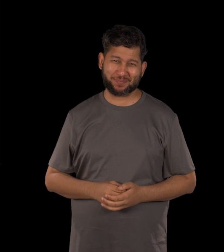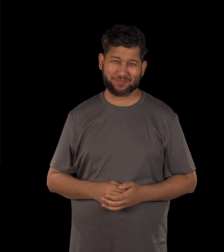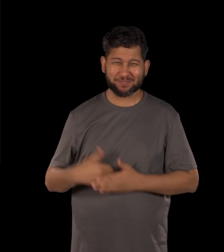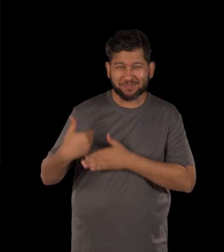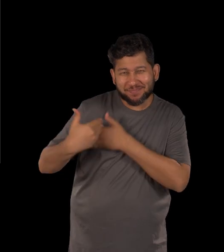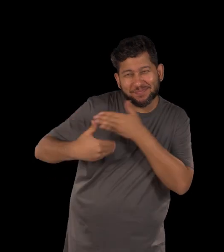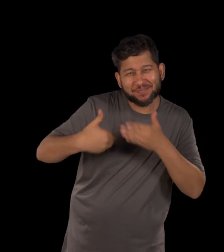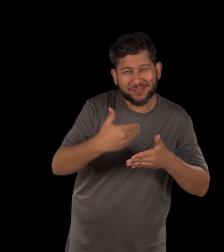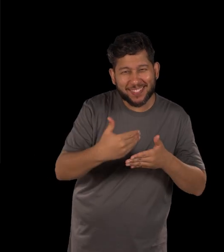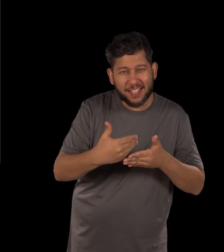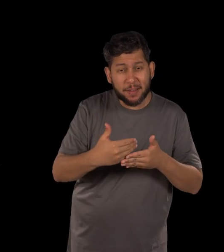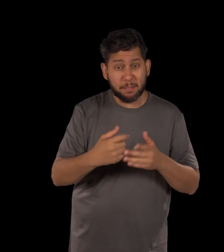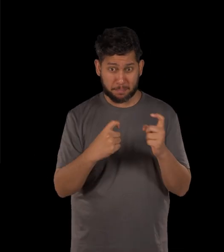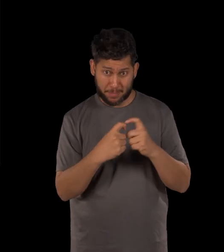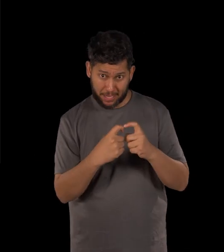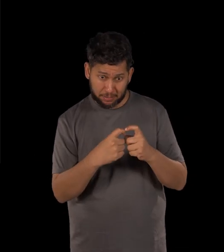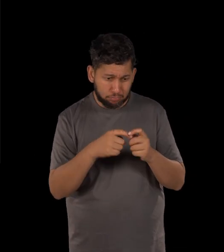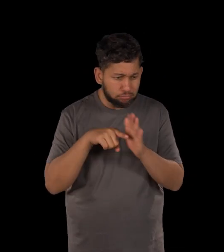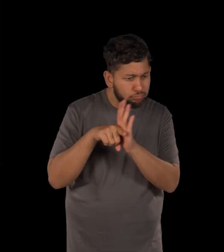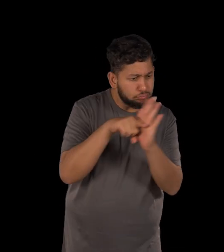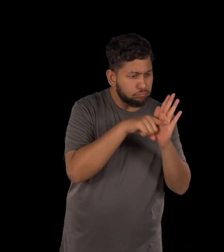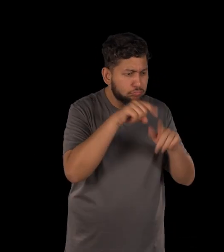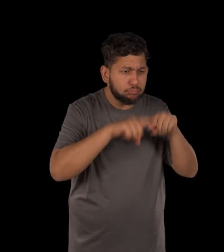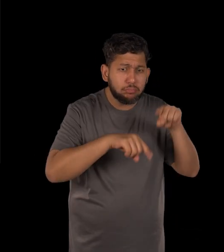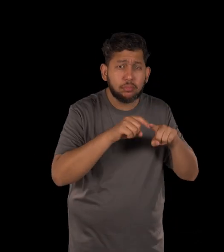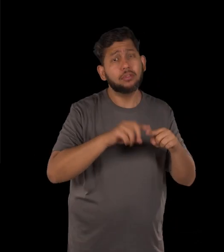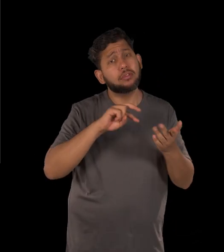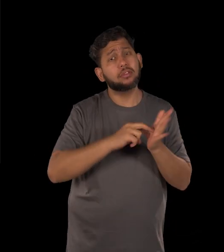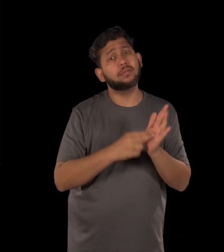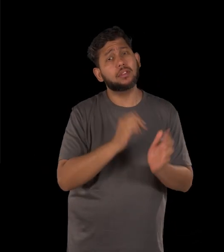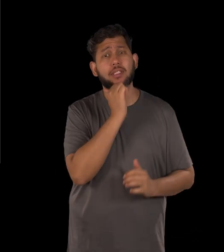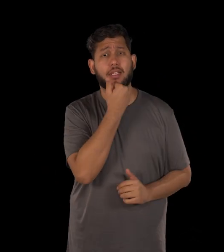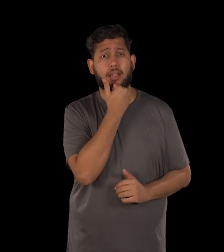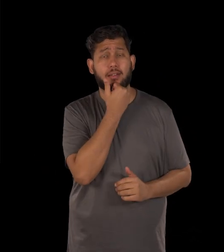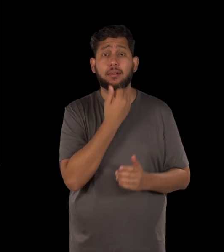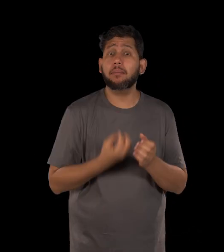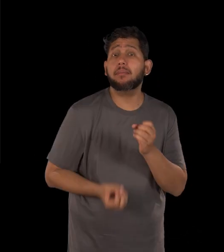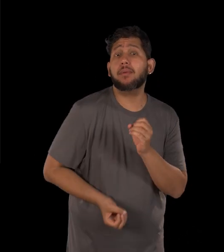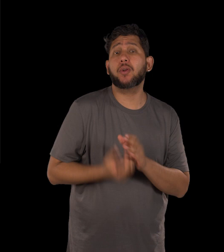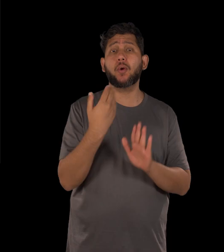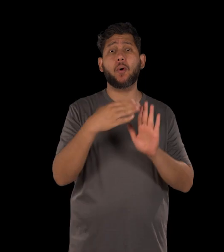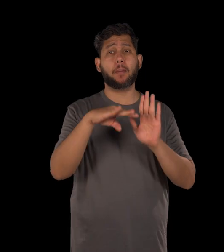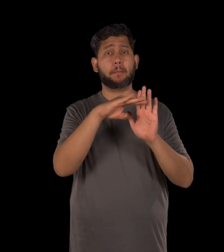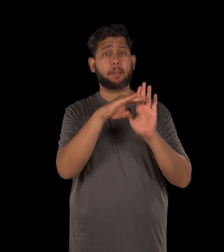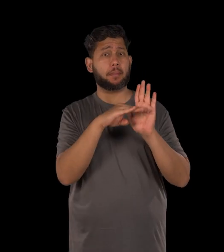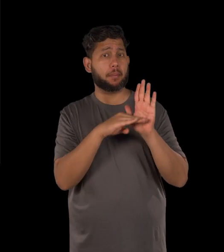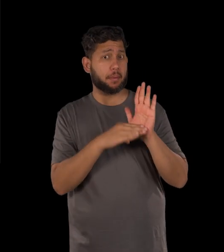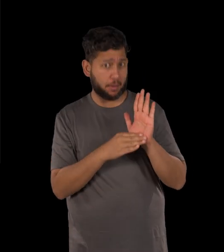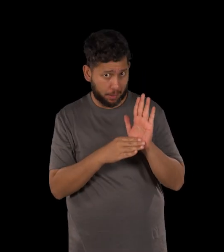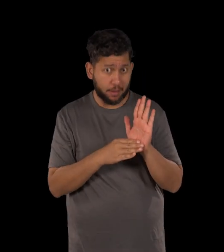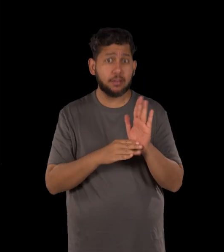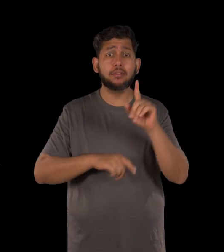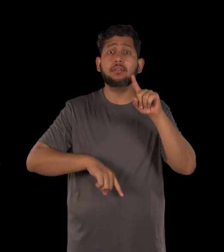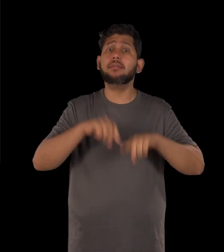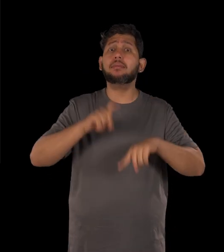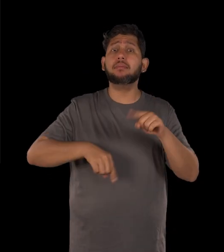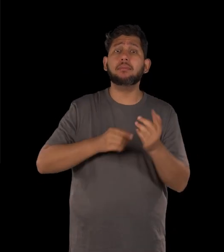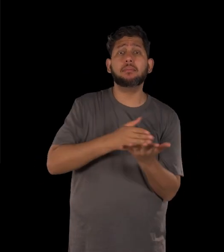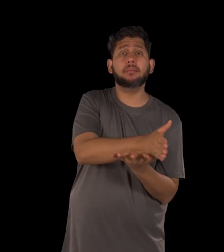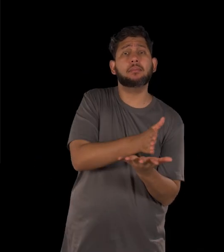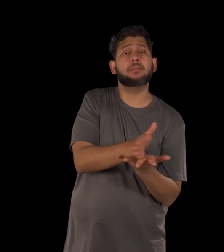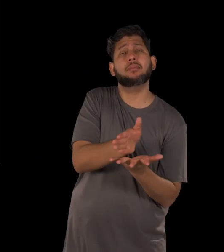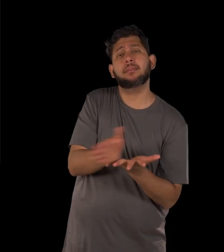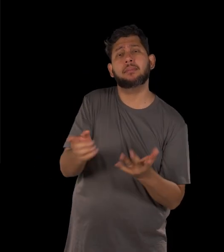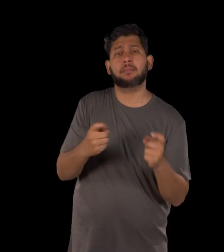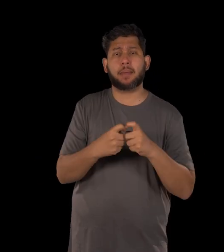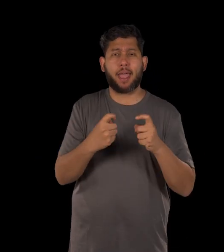passa a ser encarada como ciência e os primeiros tratados surgem para dar início às divisões da medicina por